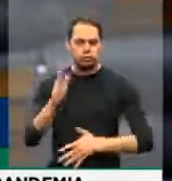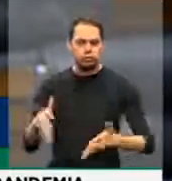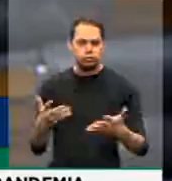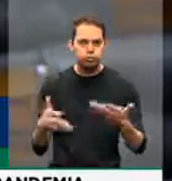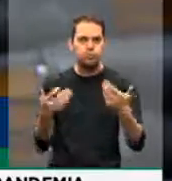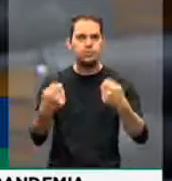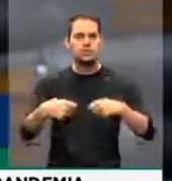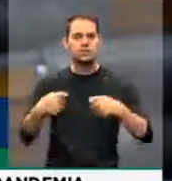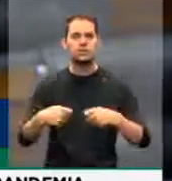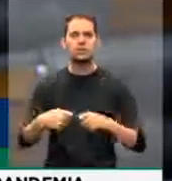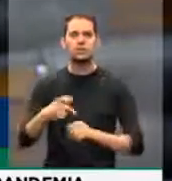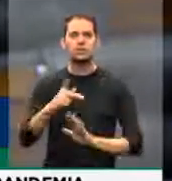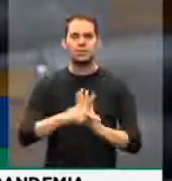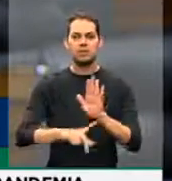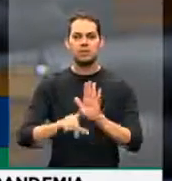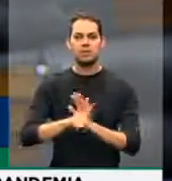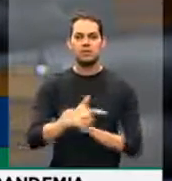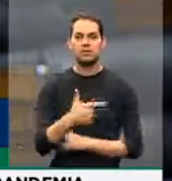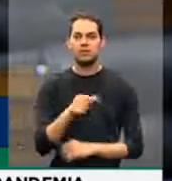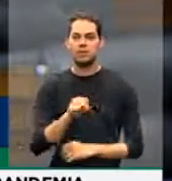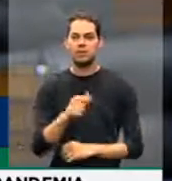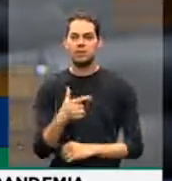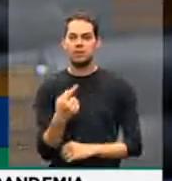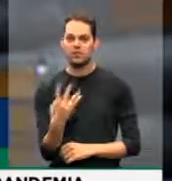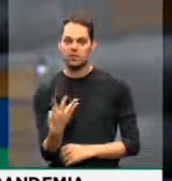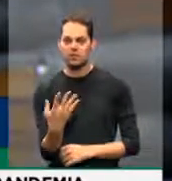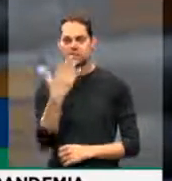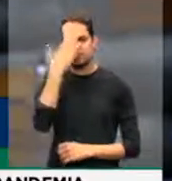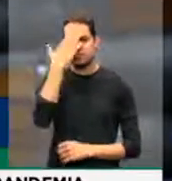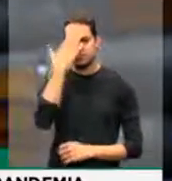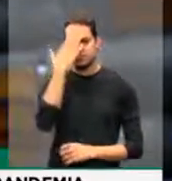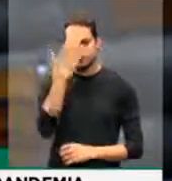ao PL 2824. Valeu, Frota, também. Um abraço.